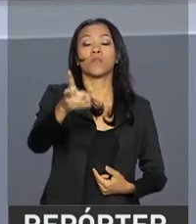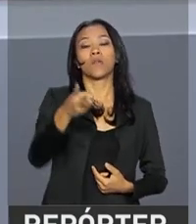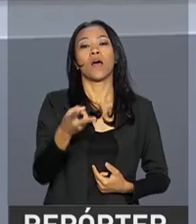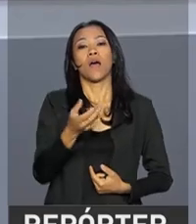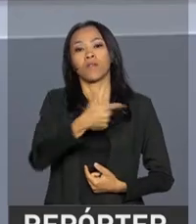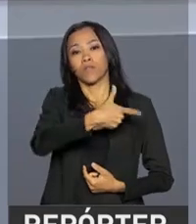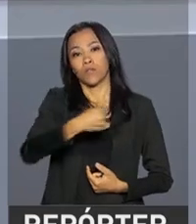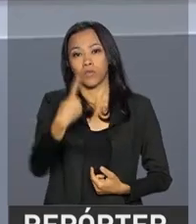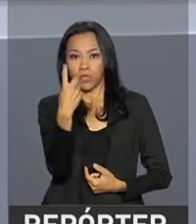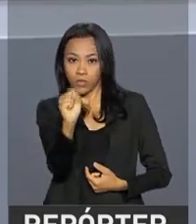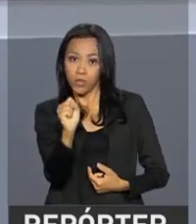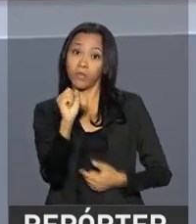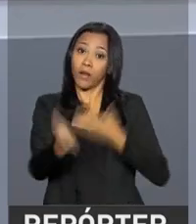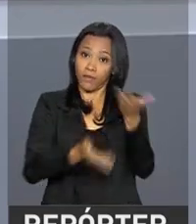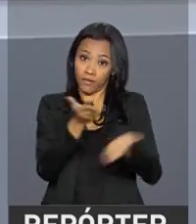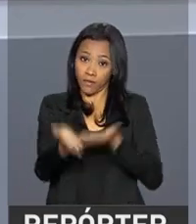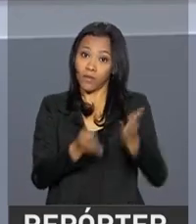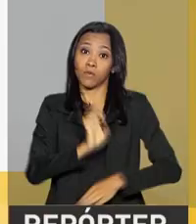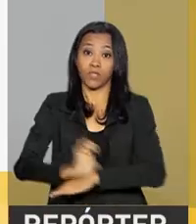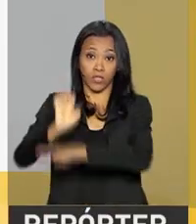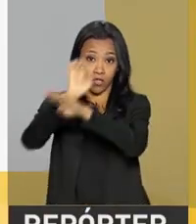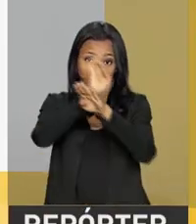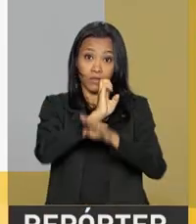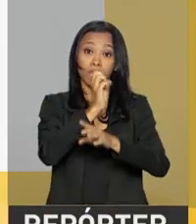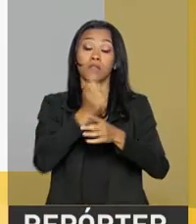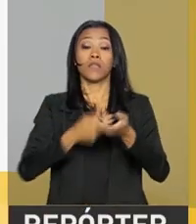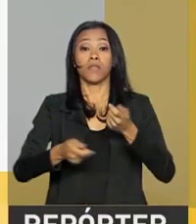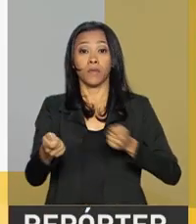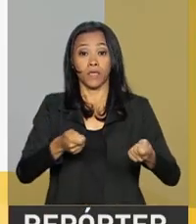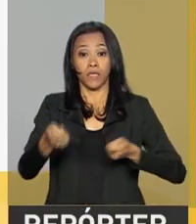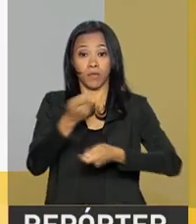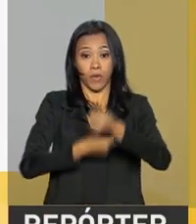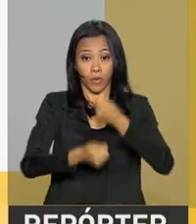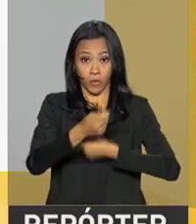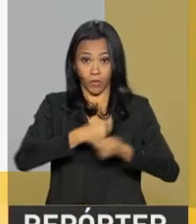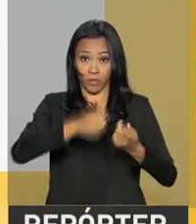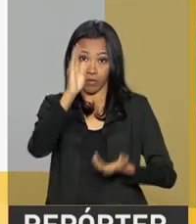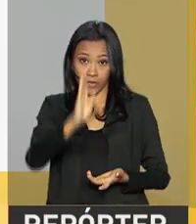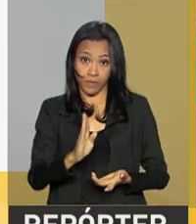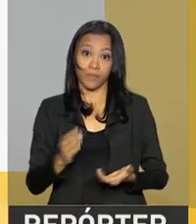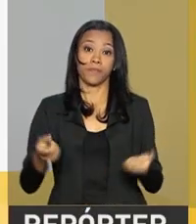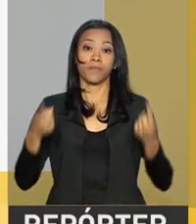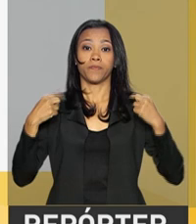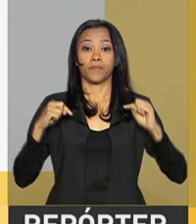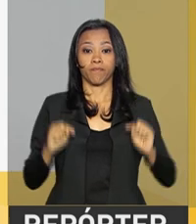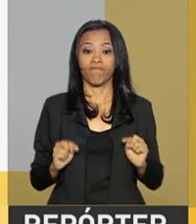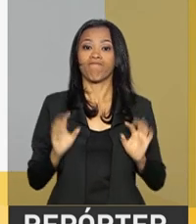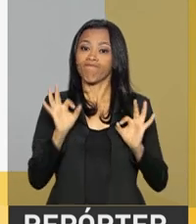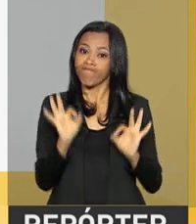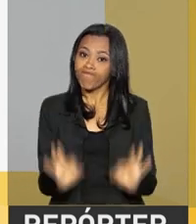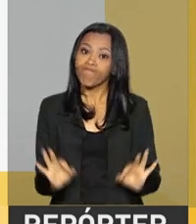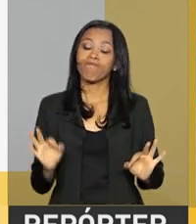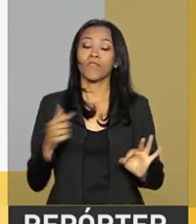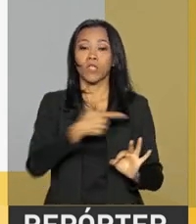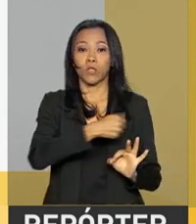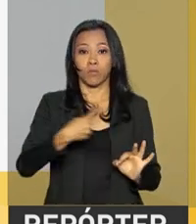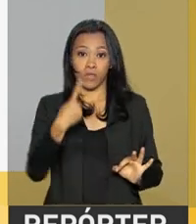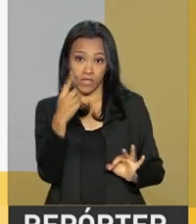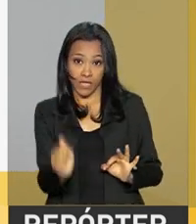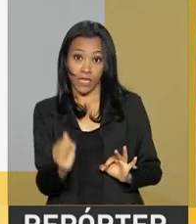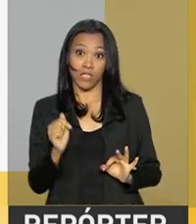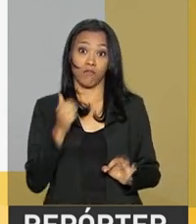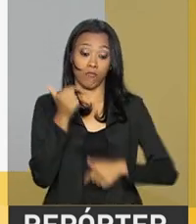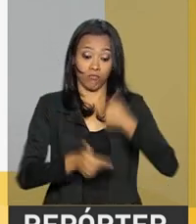para a estabilidade econômica do país realmente 2017 foi um ano intenso para o governo federal